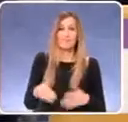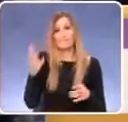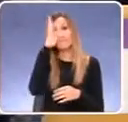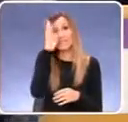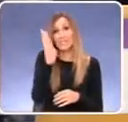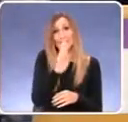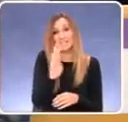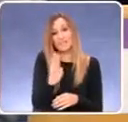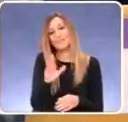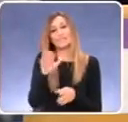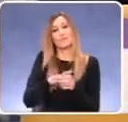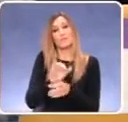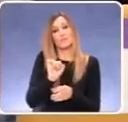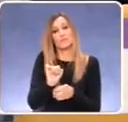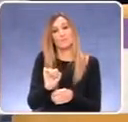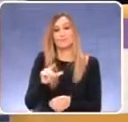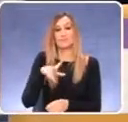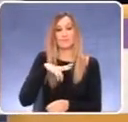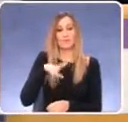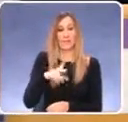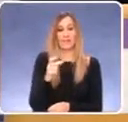o seu caso para